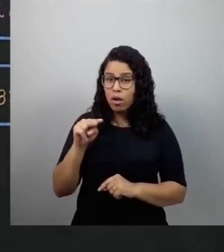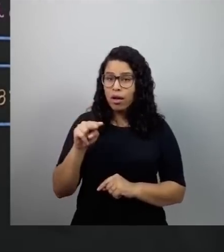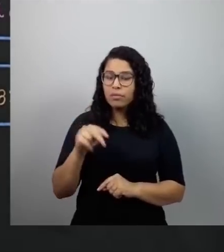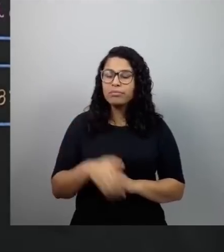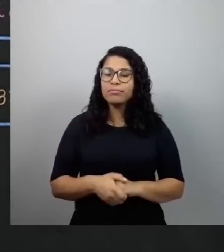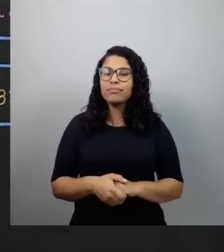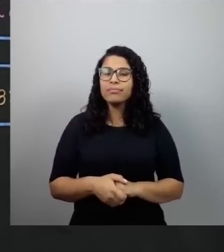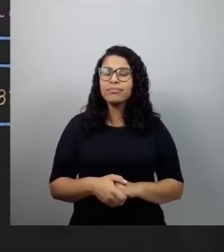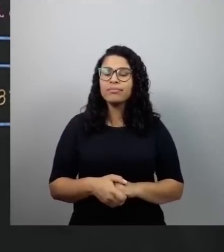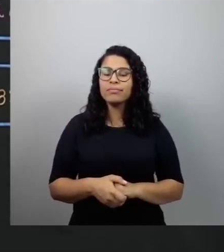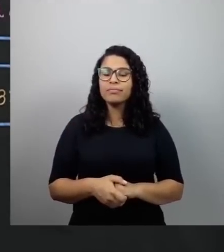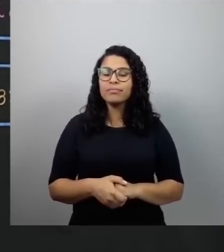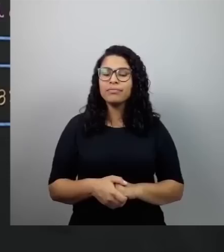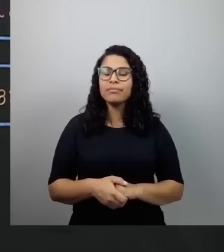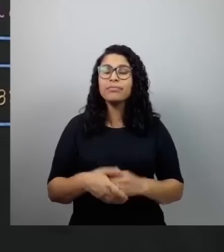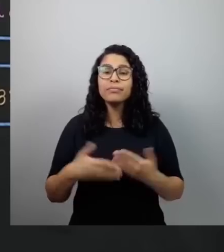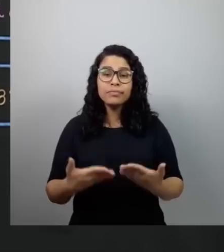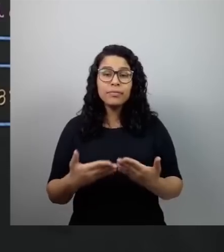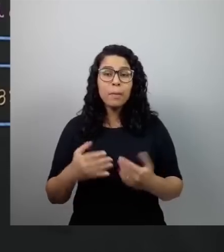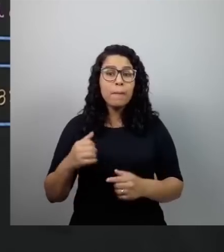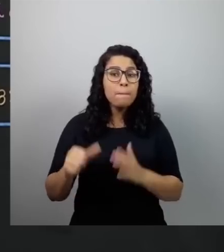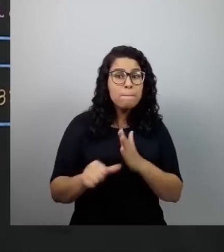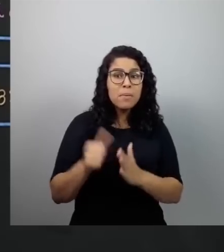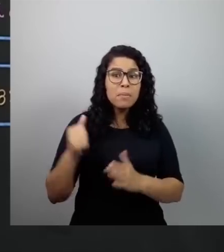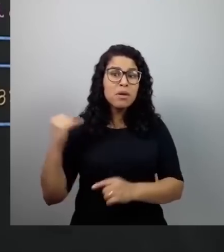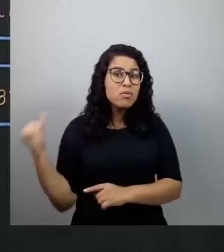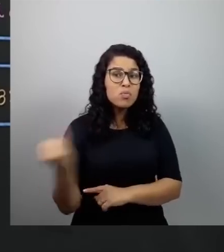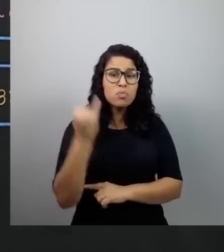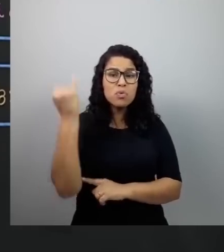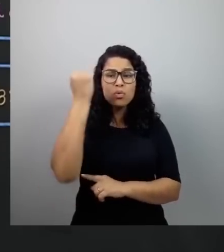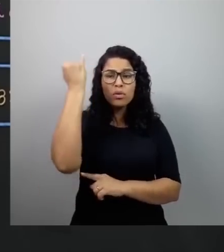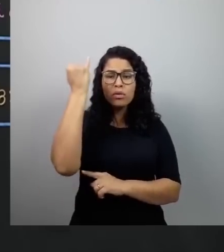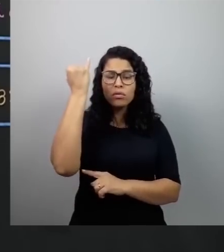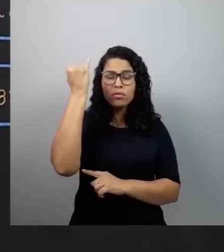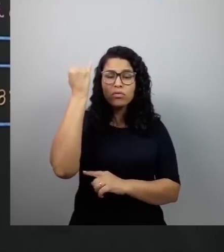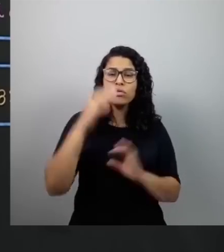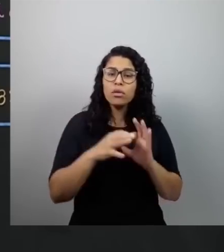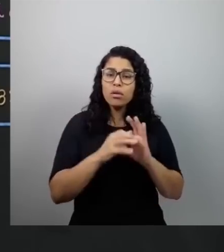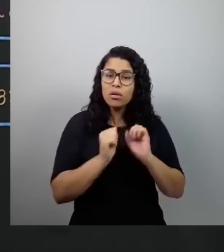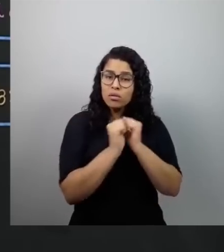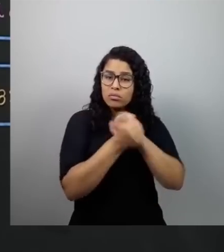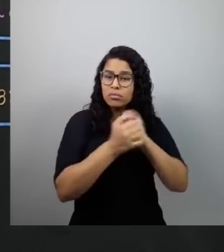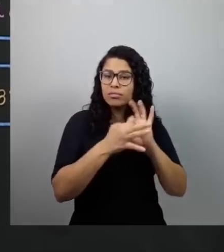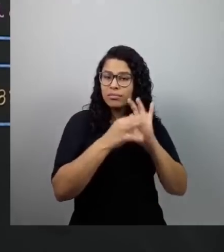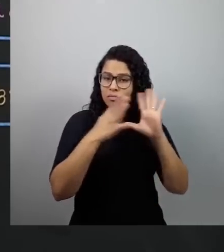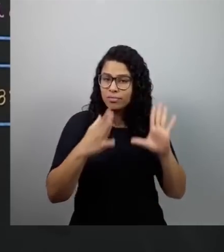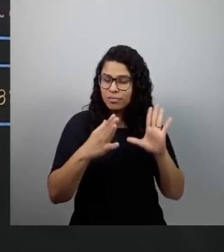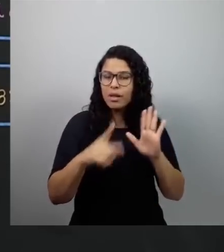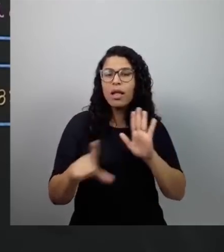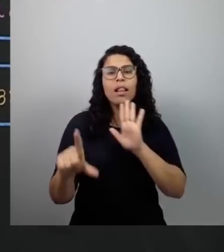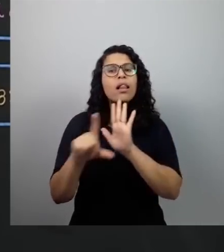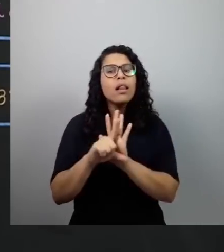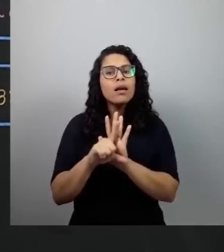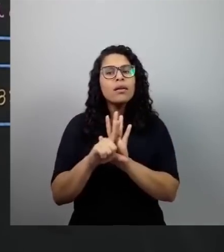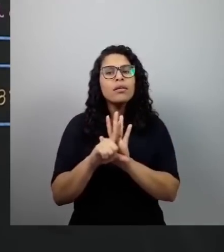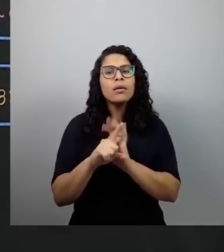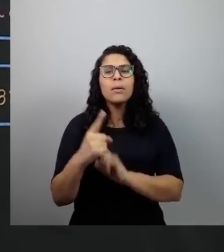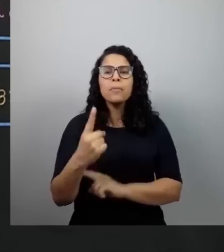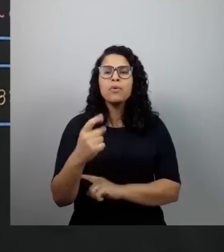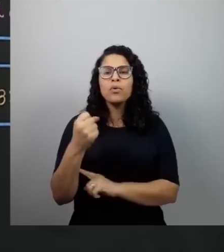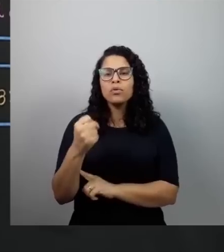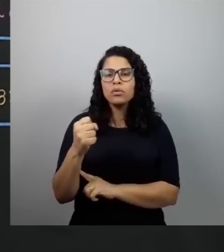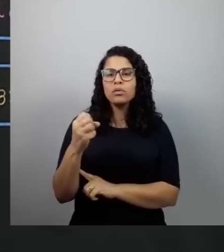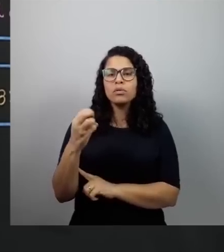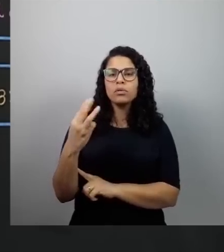O primeiro evento que eu considero importante nesse processo de abolição no Brasil foi uma lei assinada em 1831